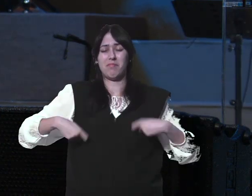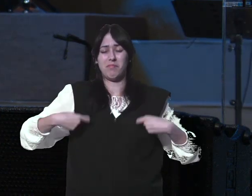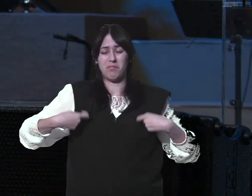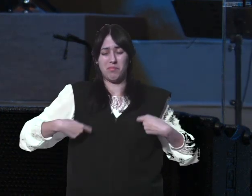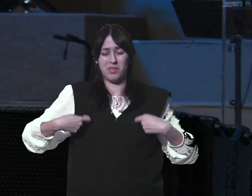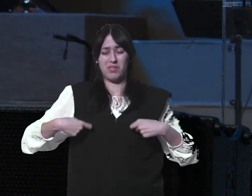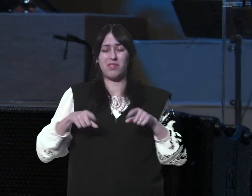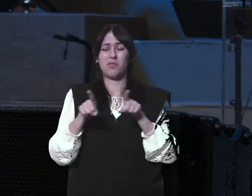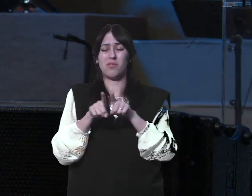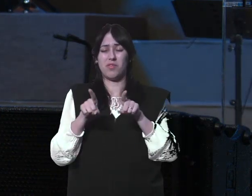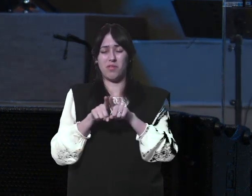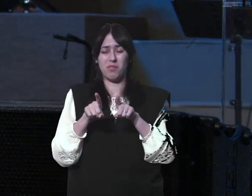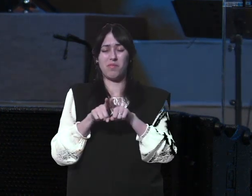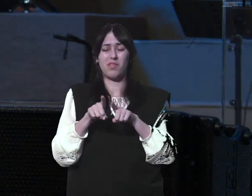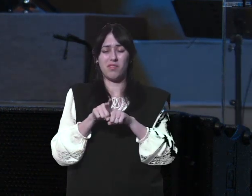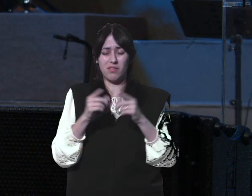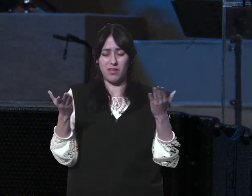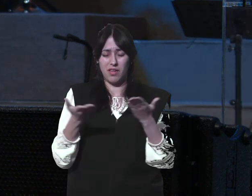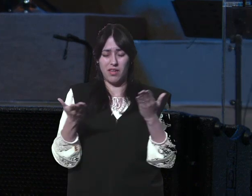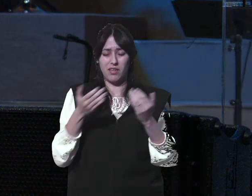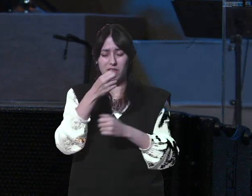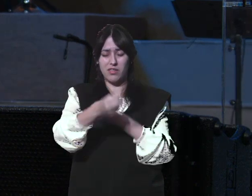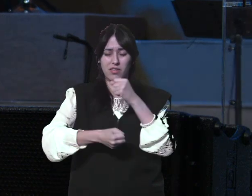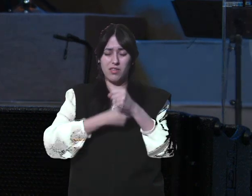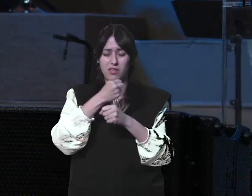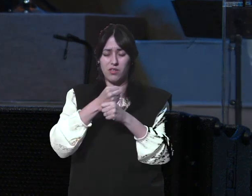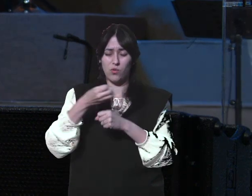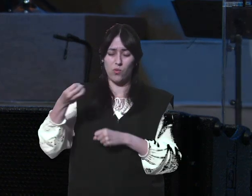E que nesse novo ano,